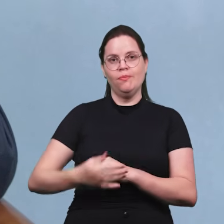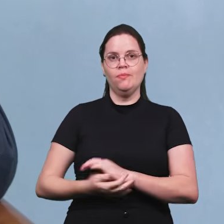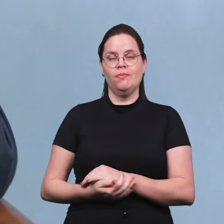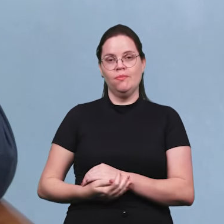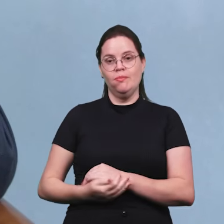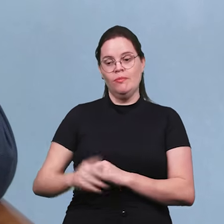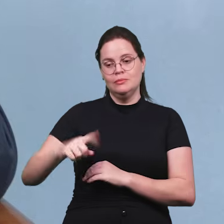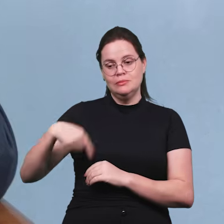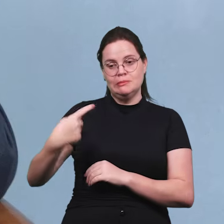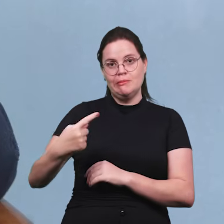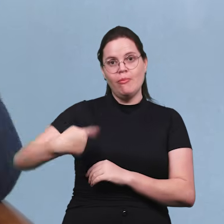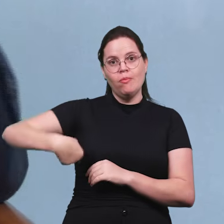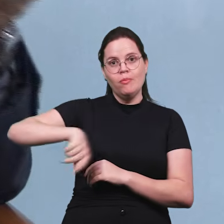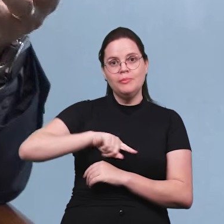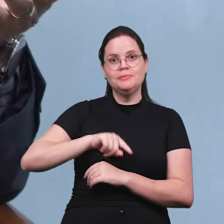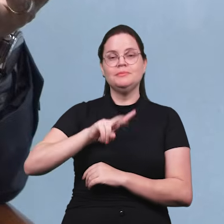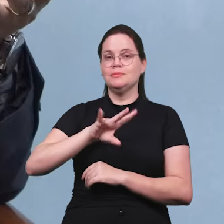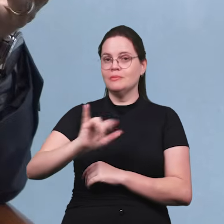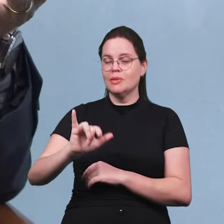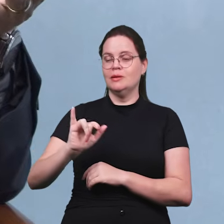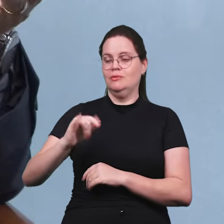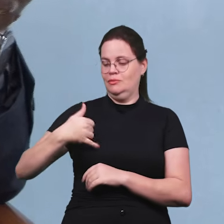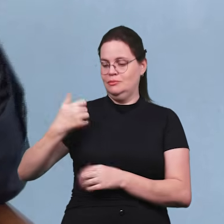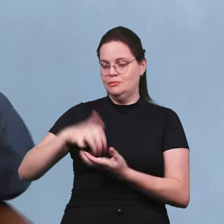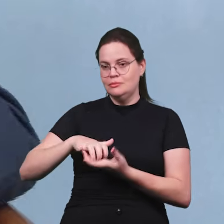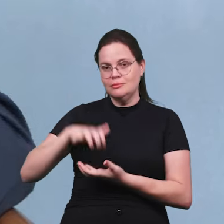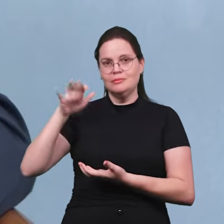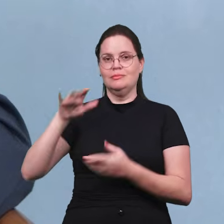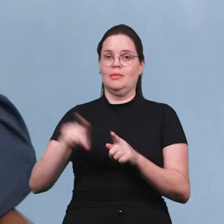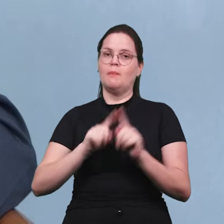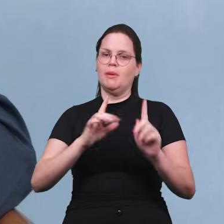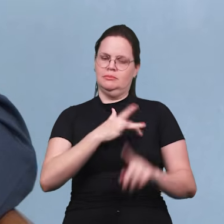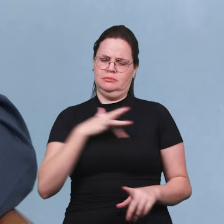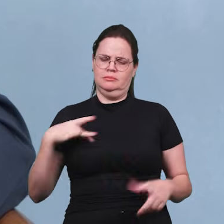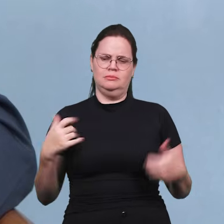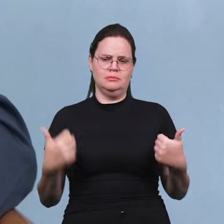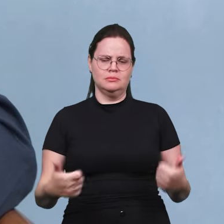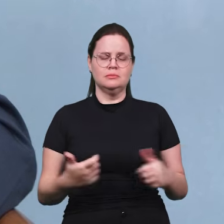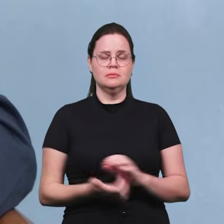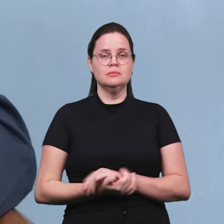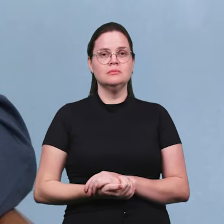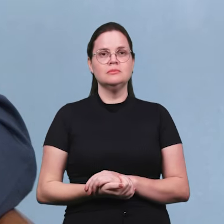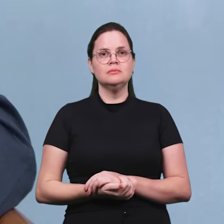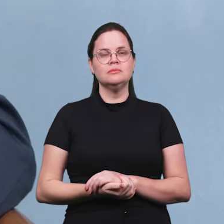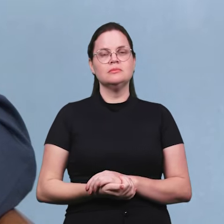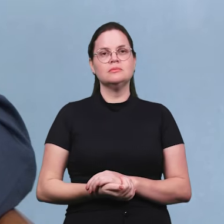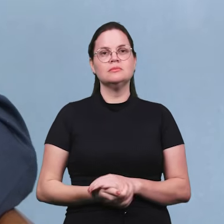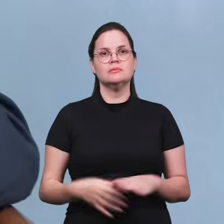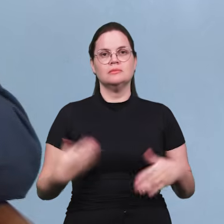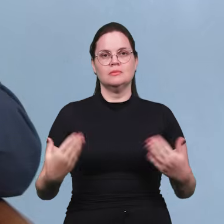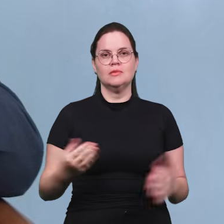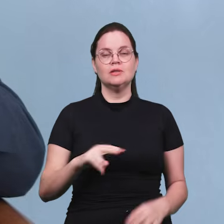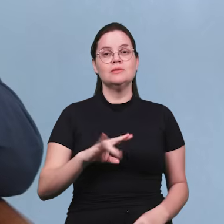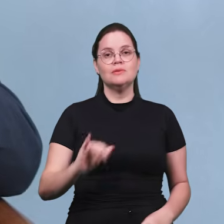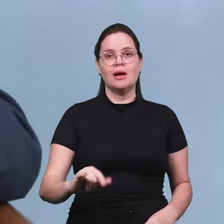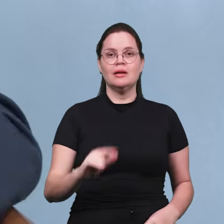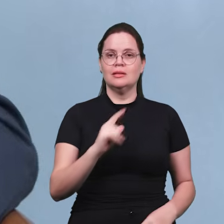somos nós que estamos envelhecer com saúde, né? Exatamente. Então, eu acho que nós vamos dar